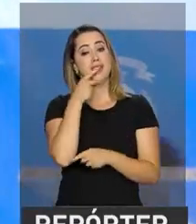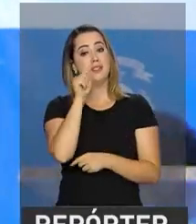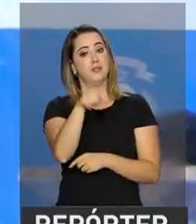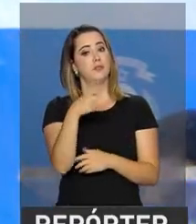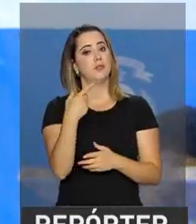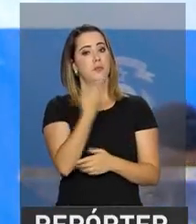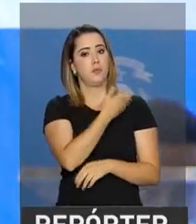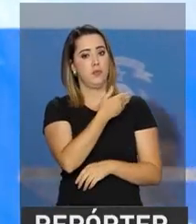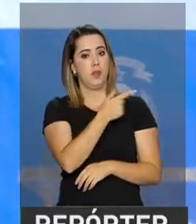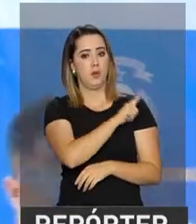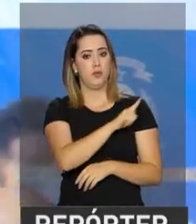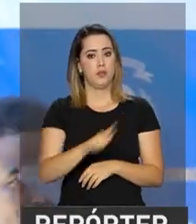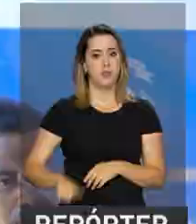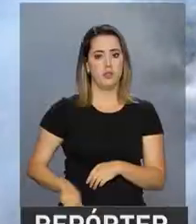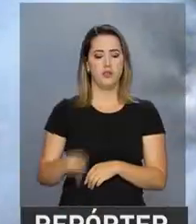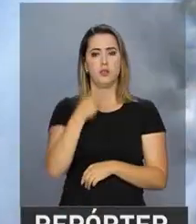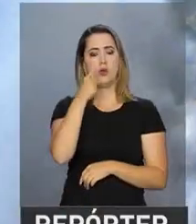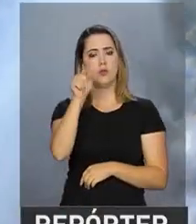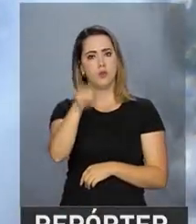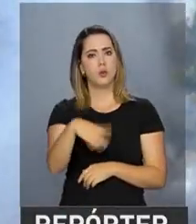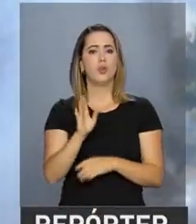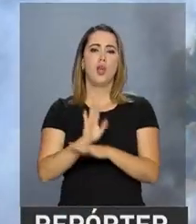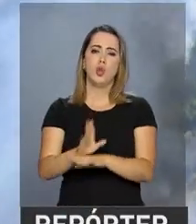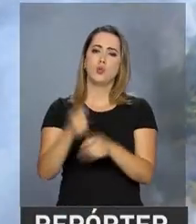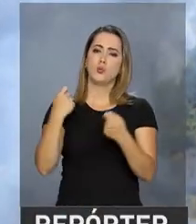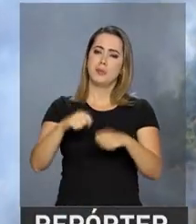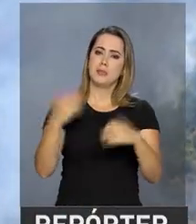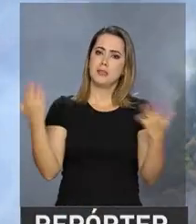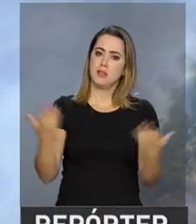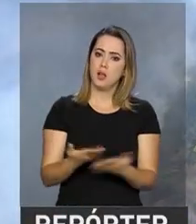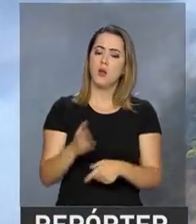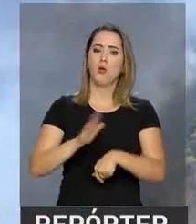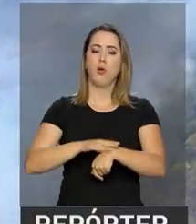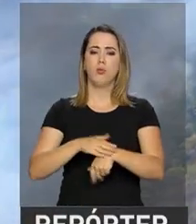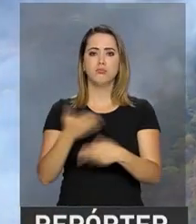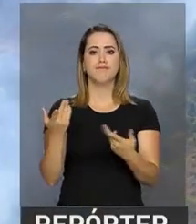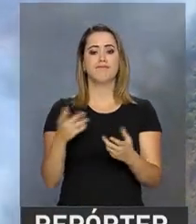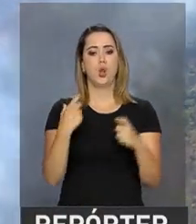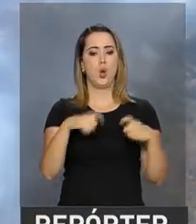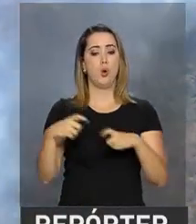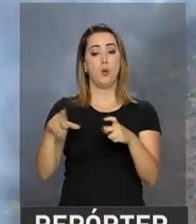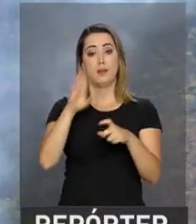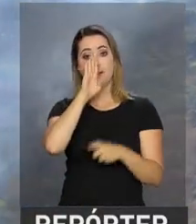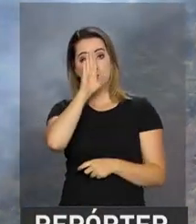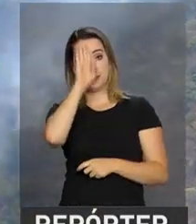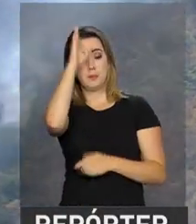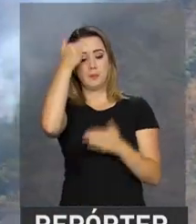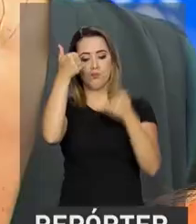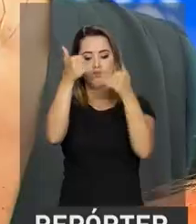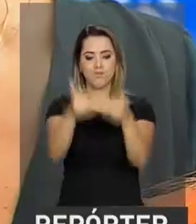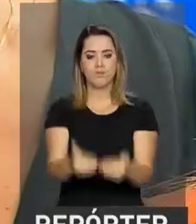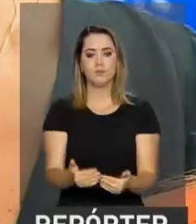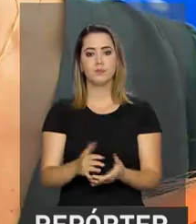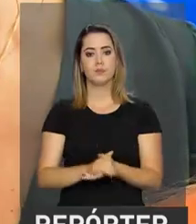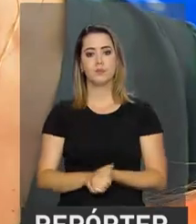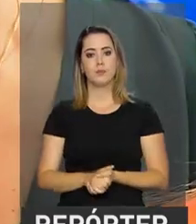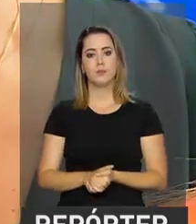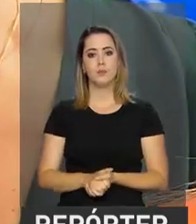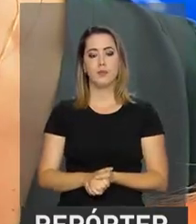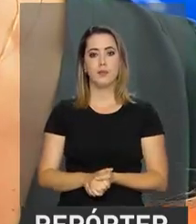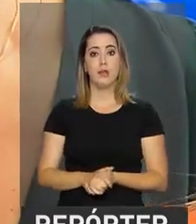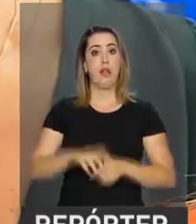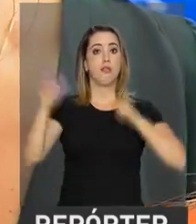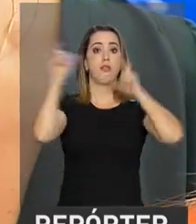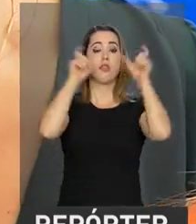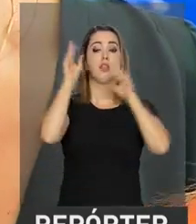que o apoio vem em um momento crítico e falou ainda sobre áreas prioritárias para o enfrentamento. A atenção, o